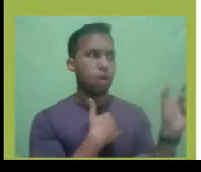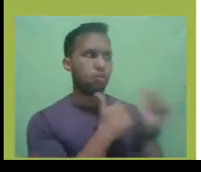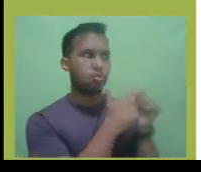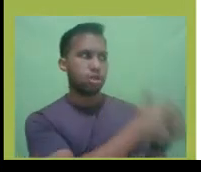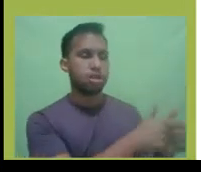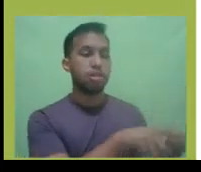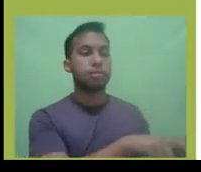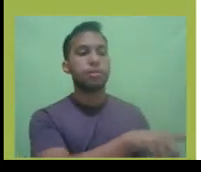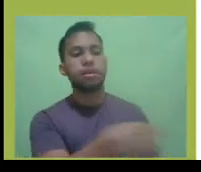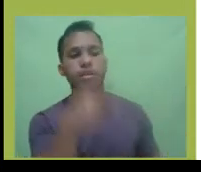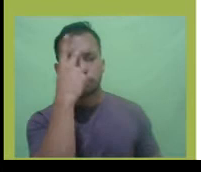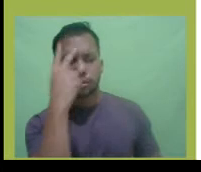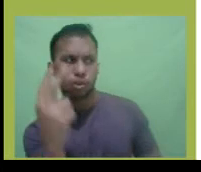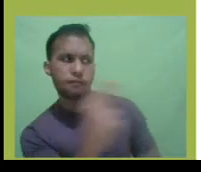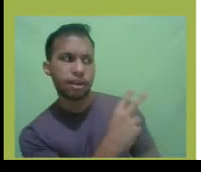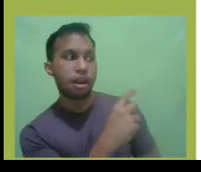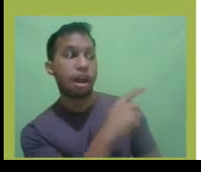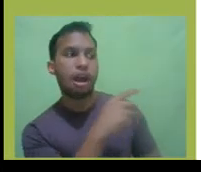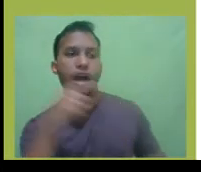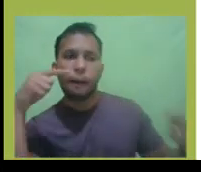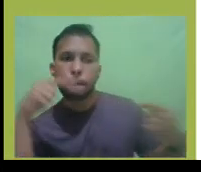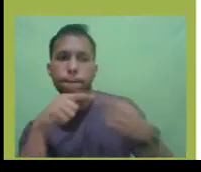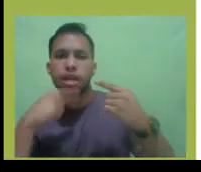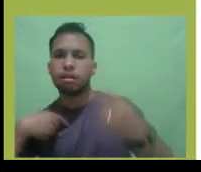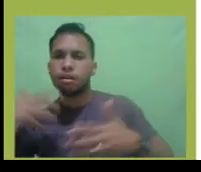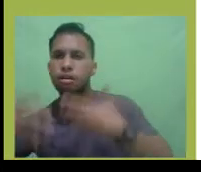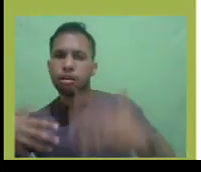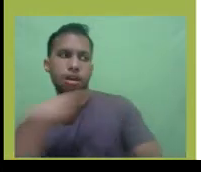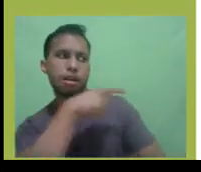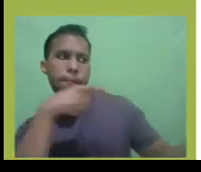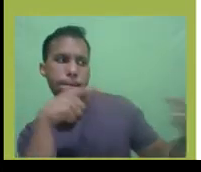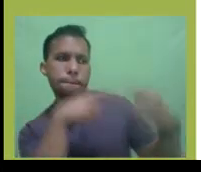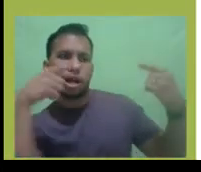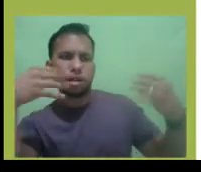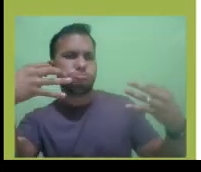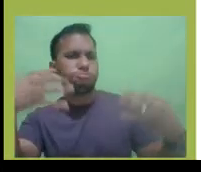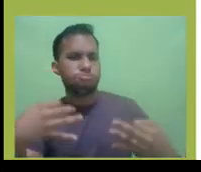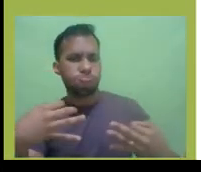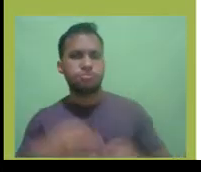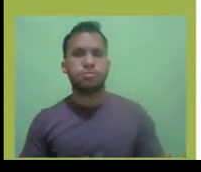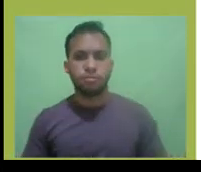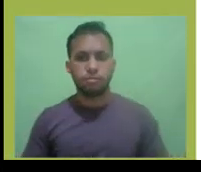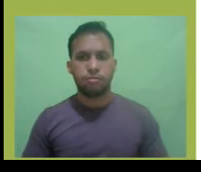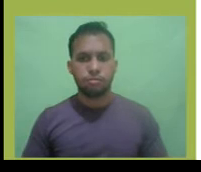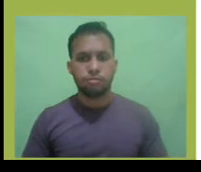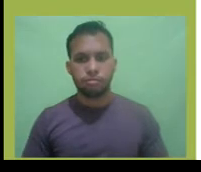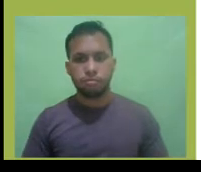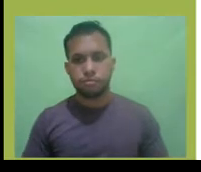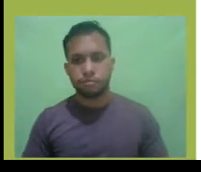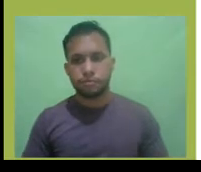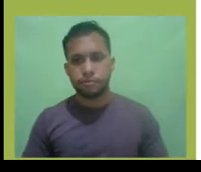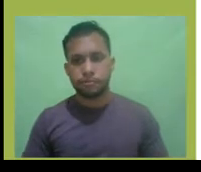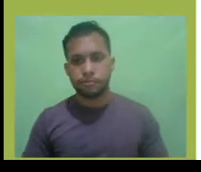imagem, saiba do que se trata. Mas procure não encher seus slides com muito texto. Se você